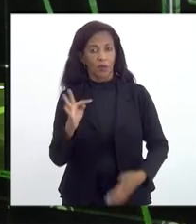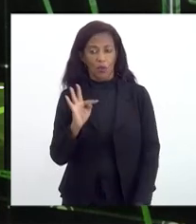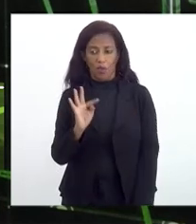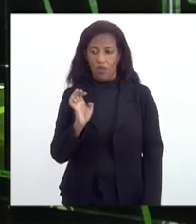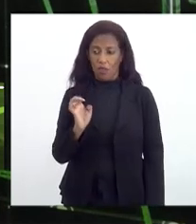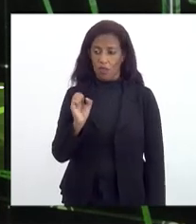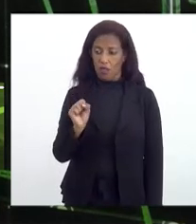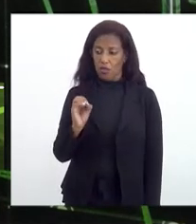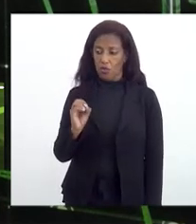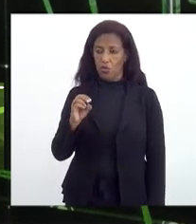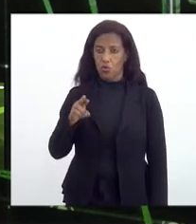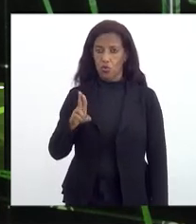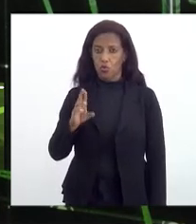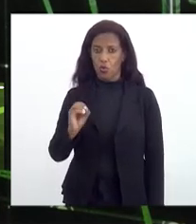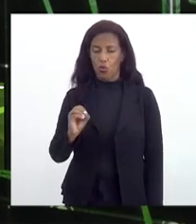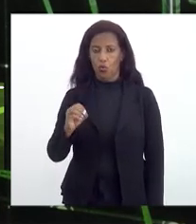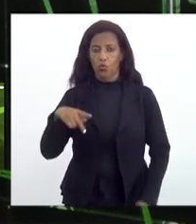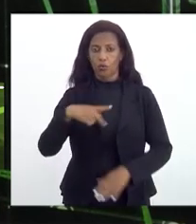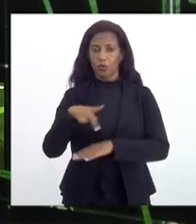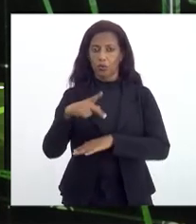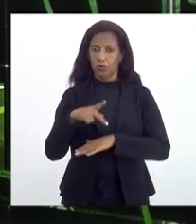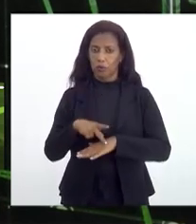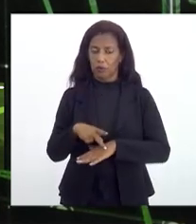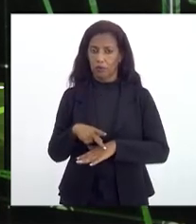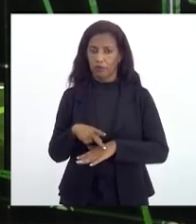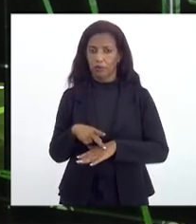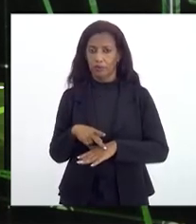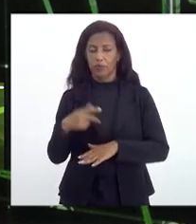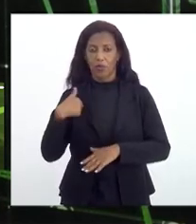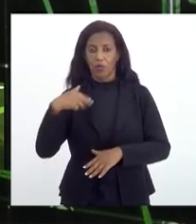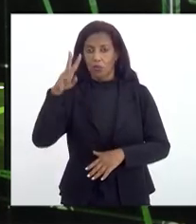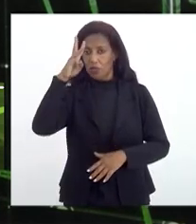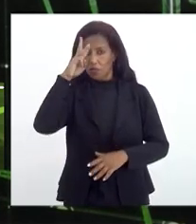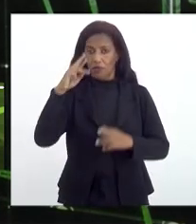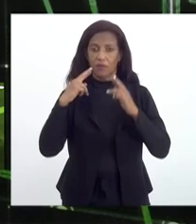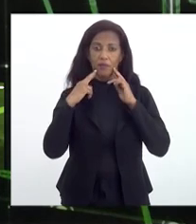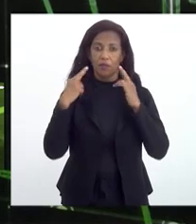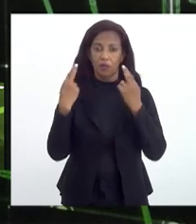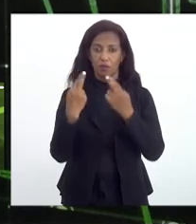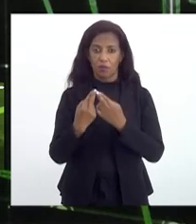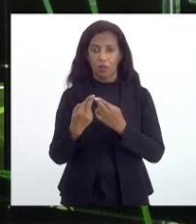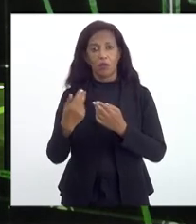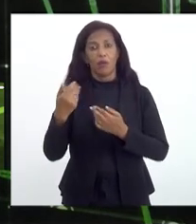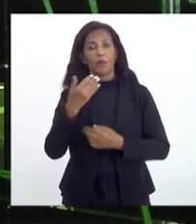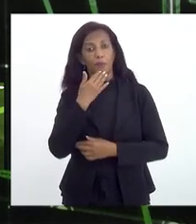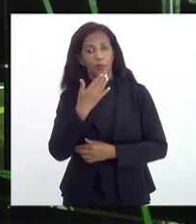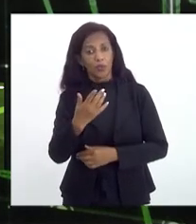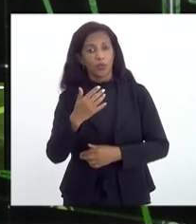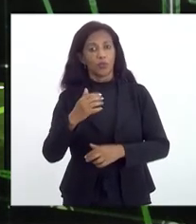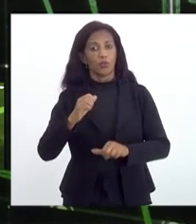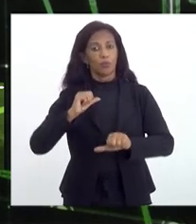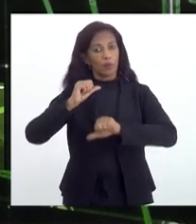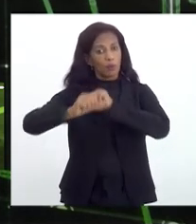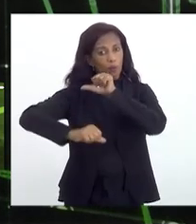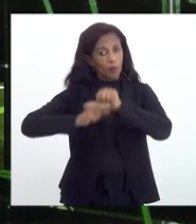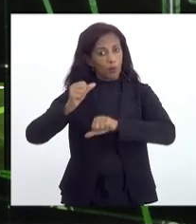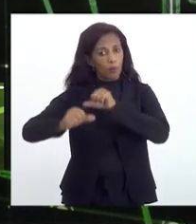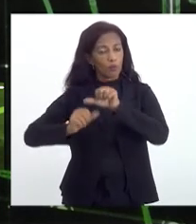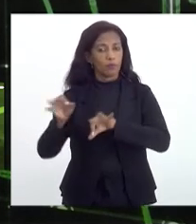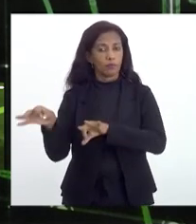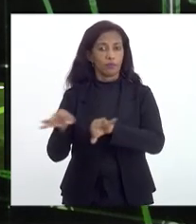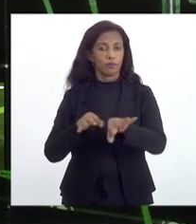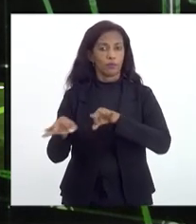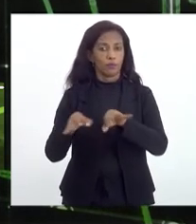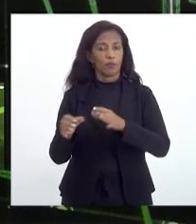o entendimento do Tesouro Nacional, estive com eles na terça-feira, que nós teríamos que refazer o plano considerando a base de 21. e isso